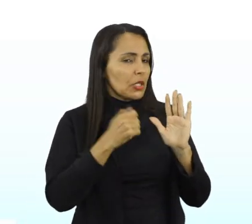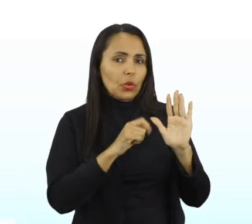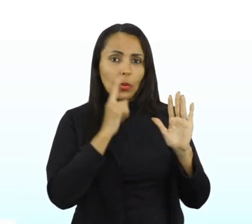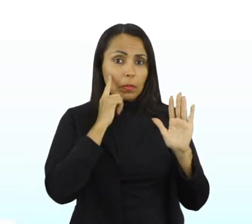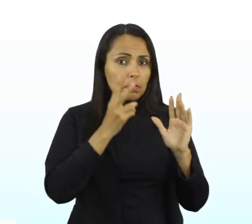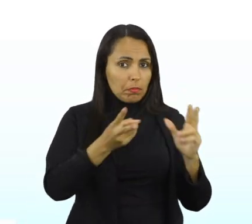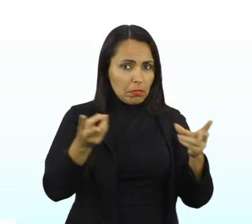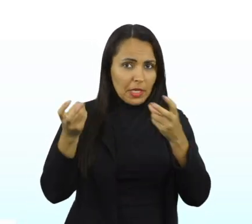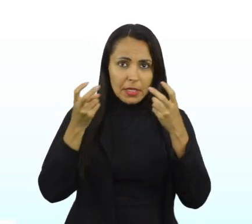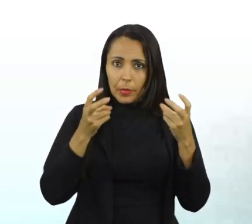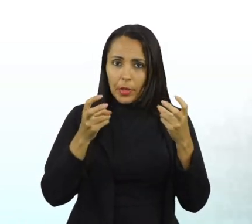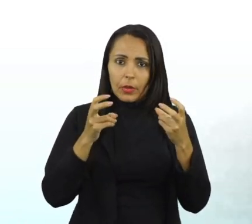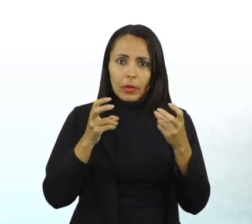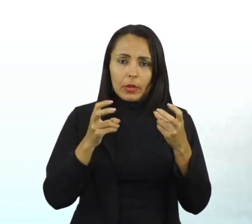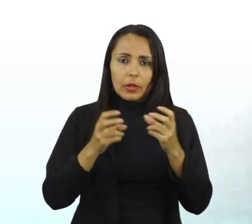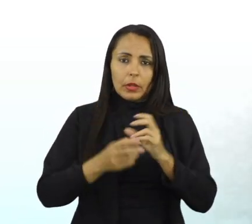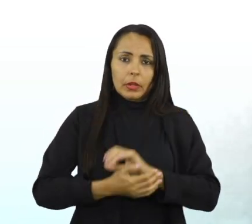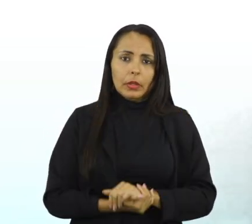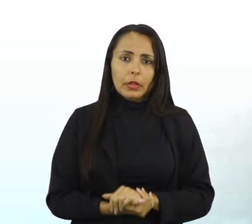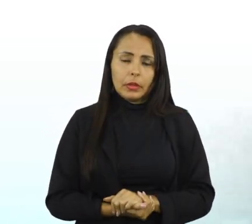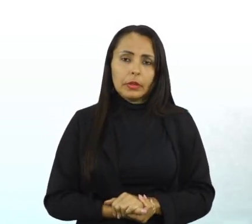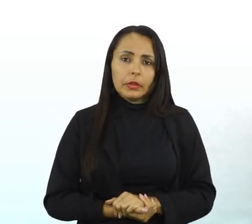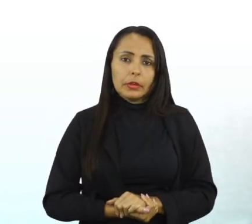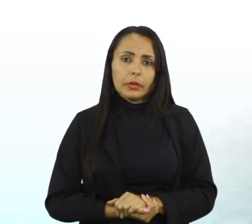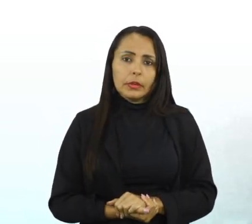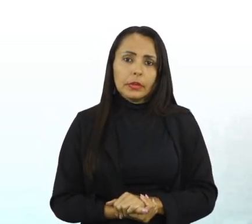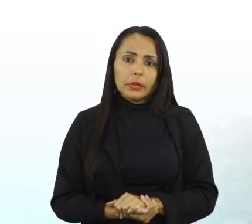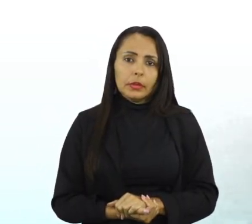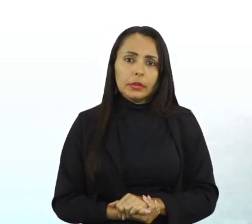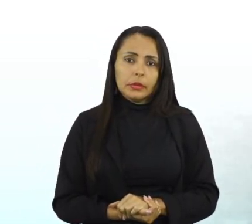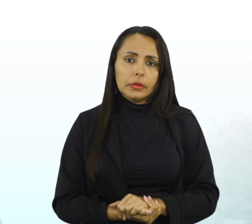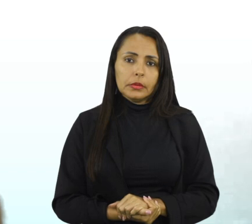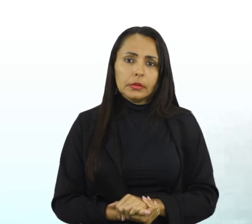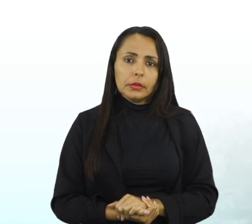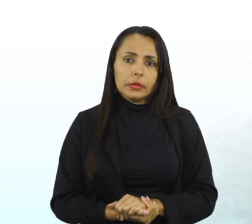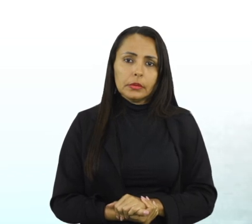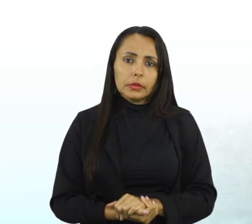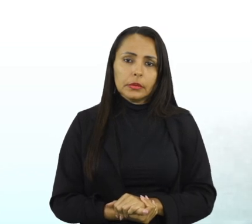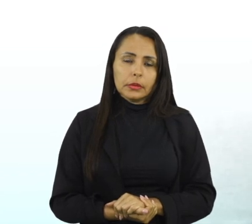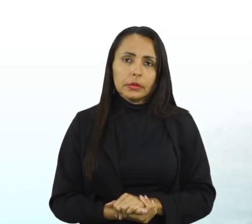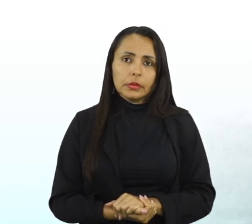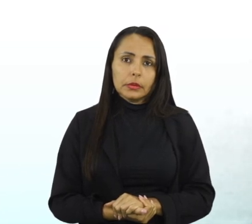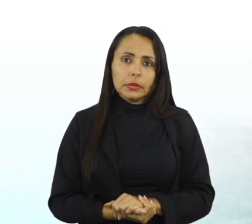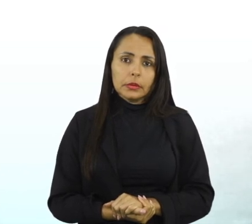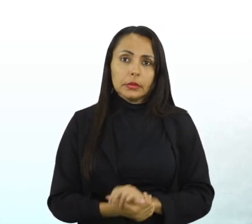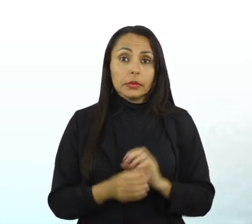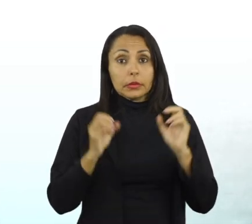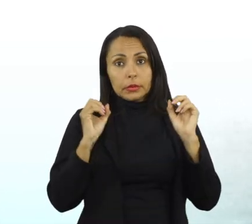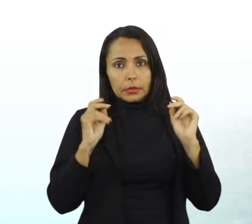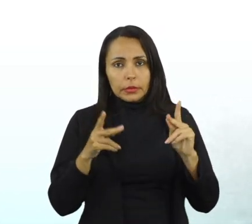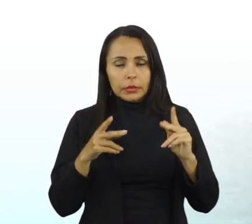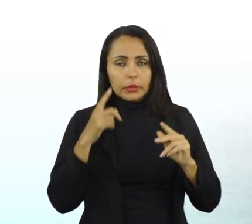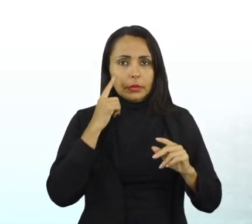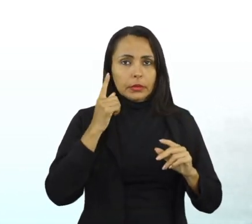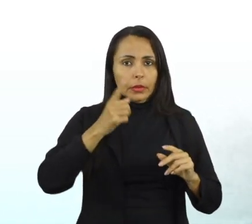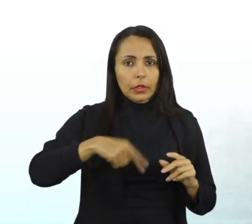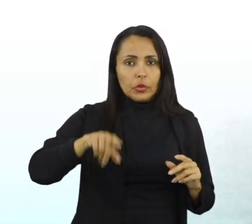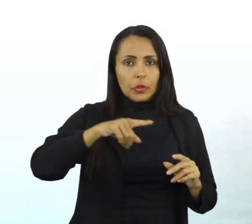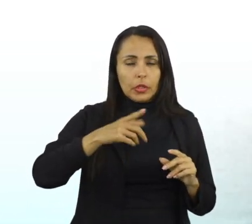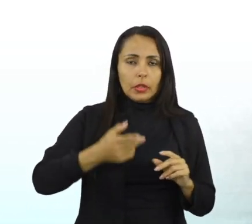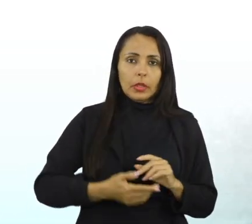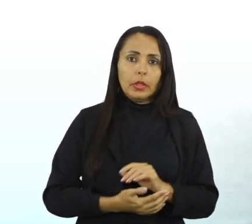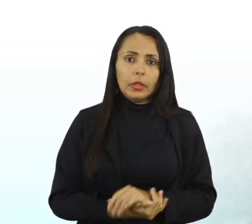fera? Percebeu? Não houve desgaste para responder a essa questão de variação linguística. Ok?